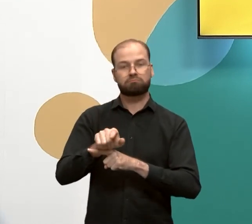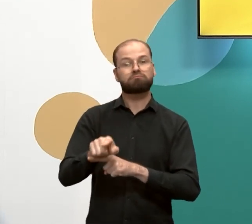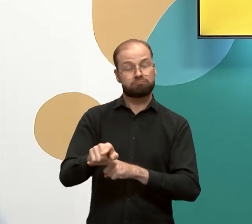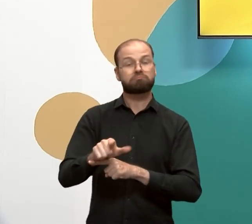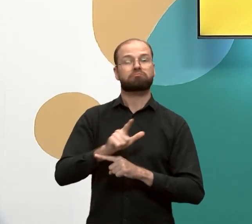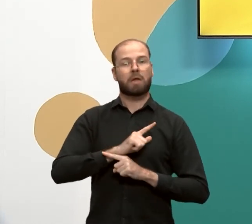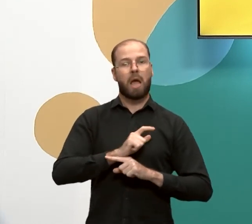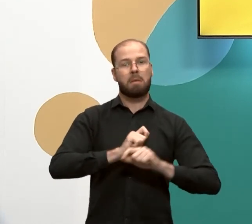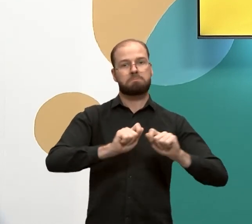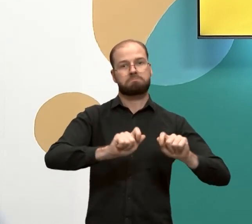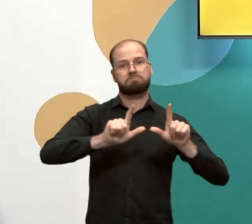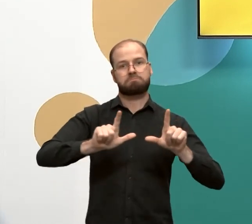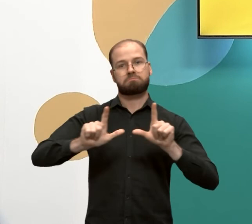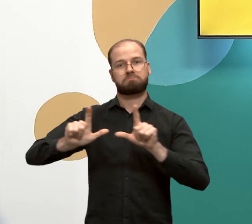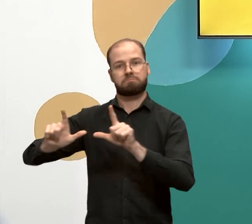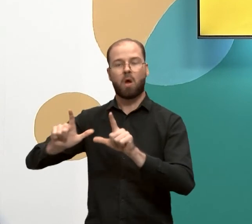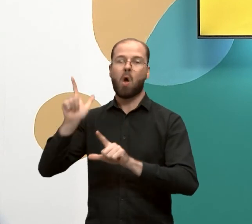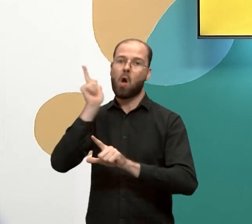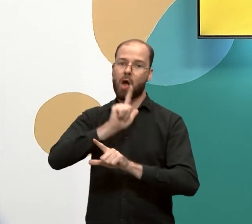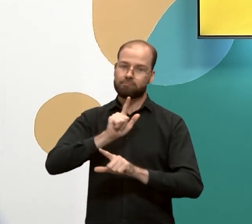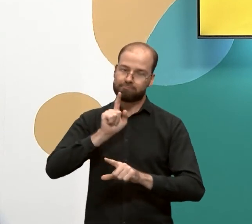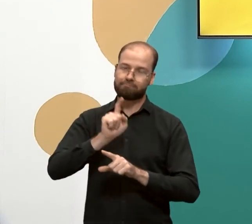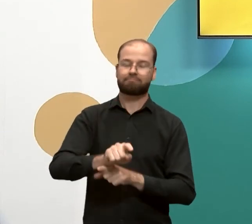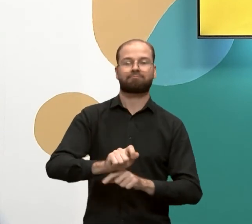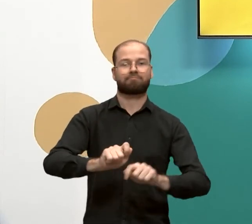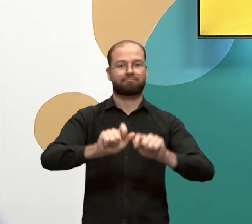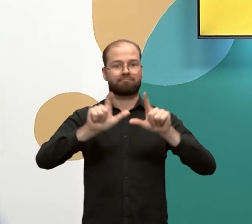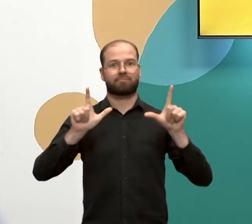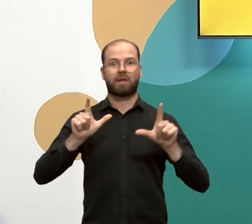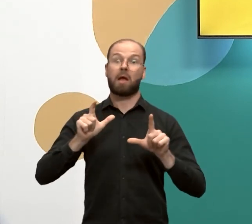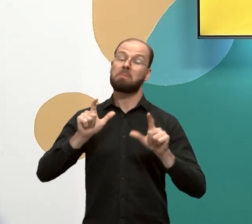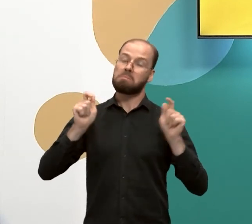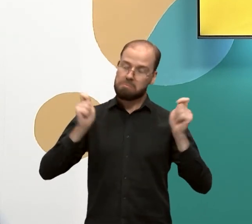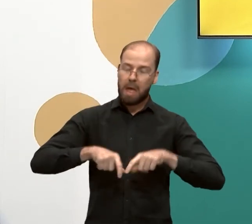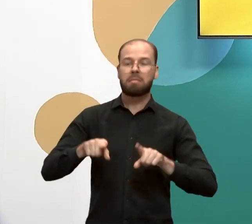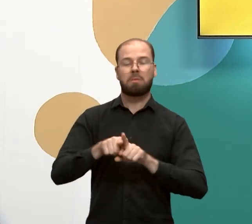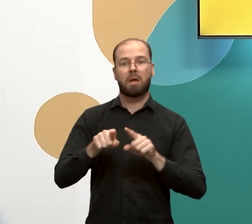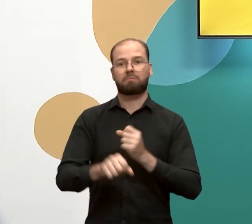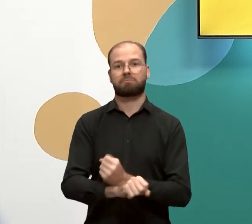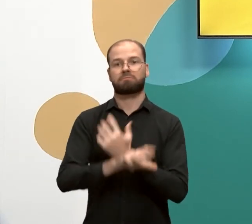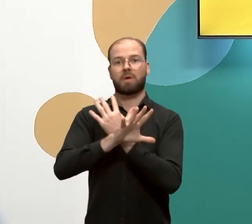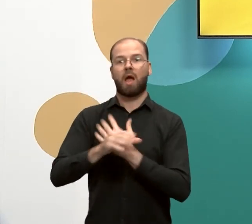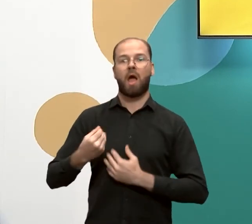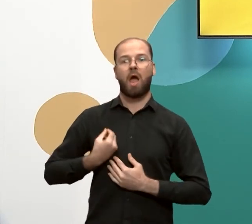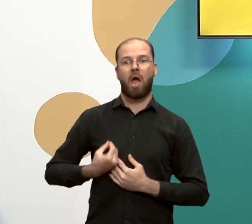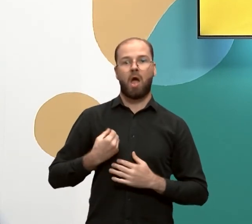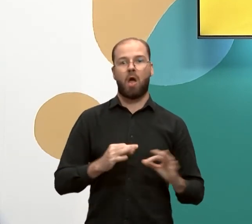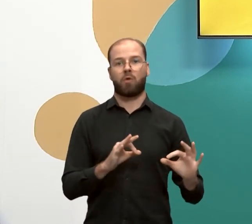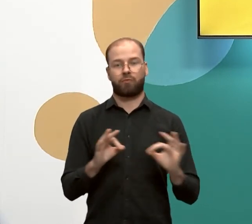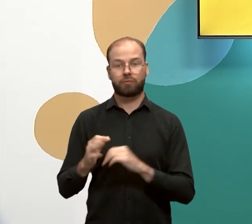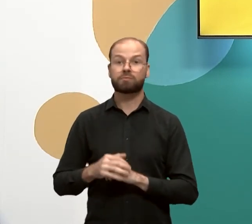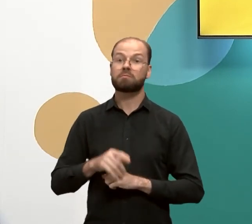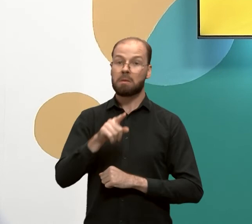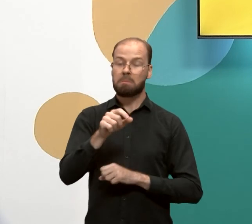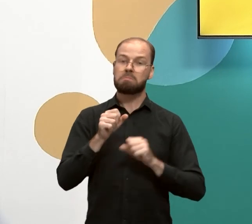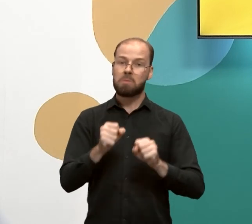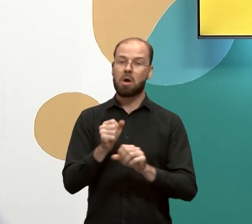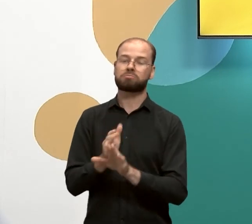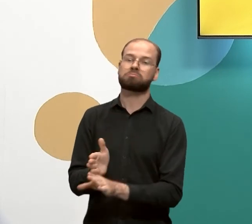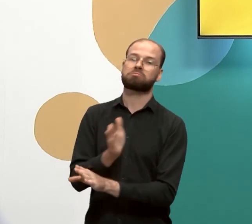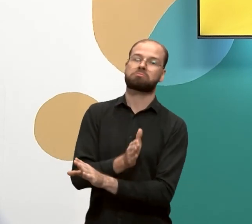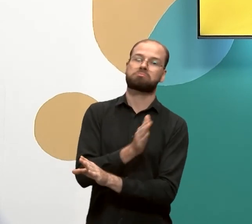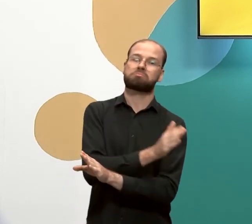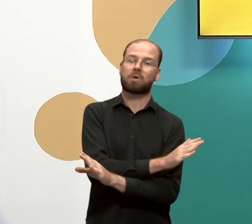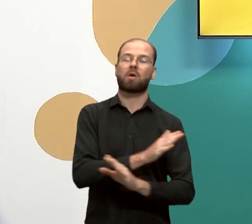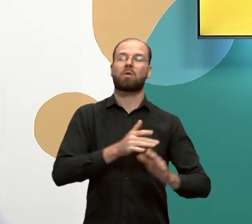você consegue assistir a transmissão ao vivo. E também pode conferir aqueles programas que já foram ao ar e ficam